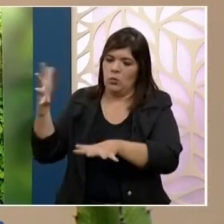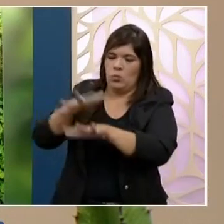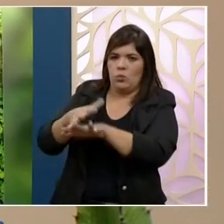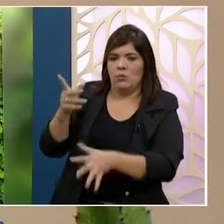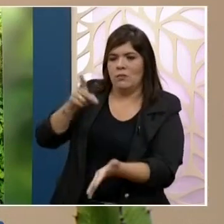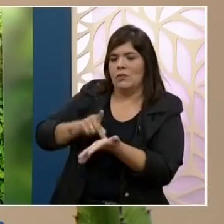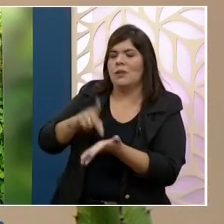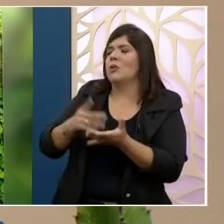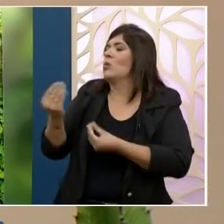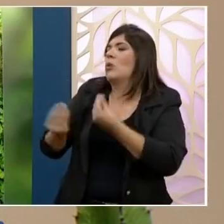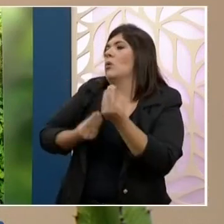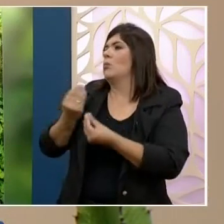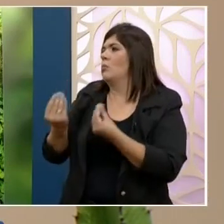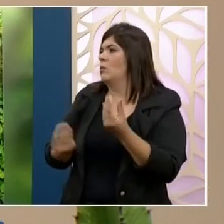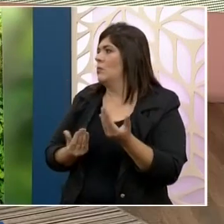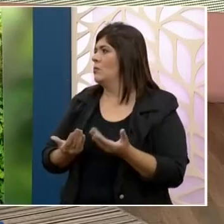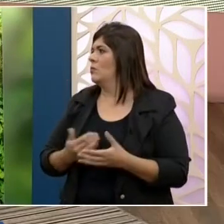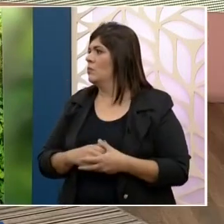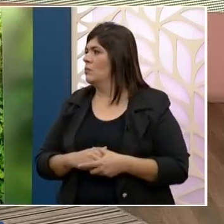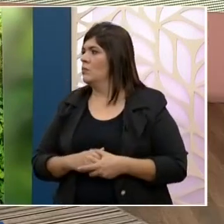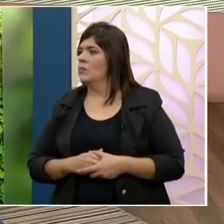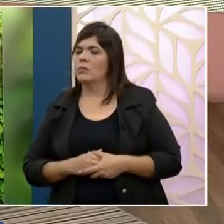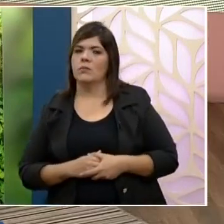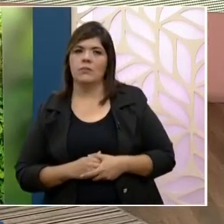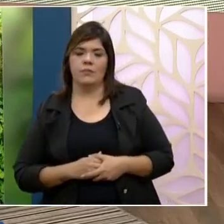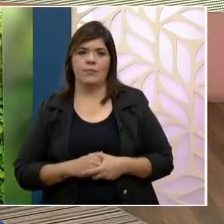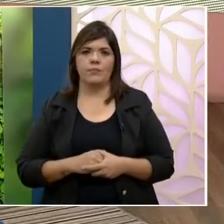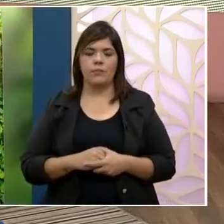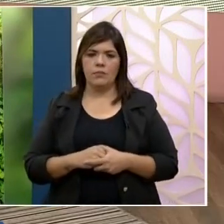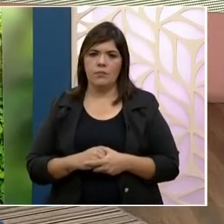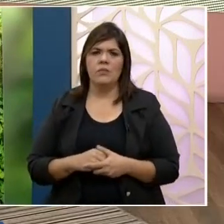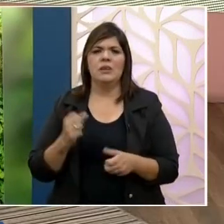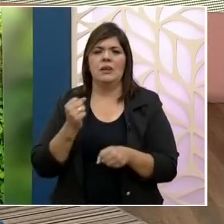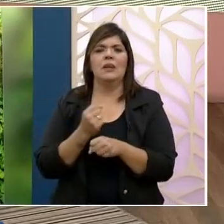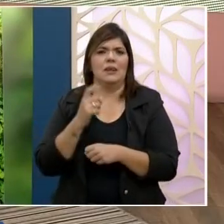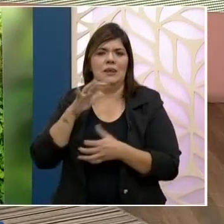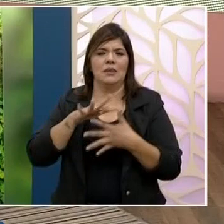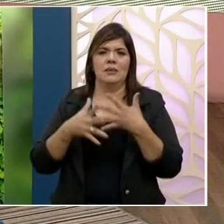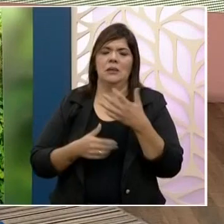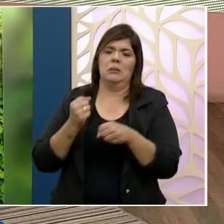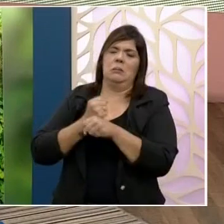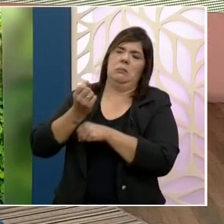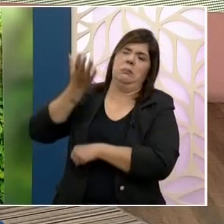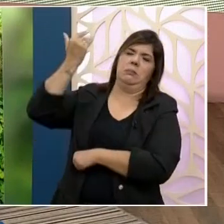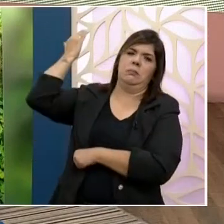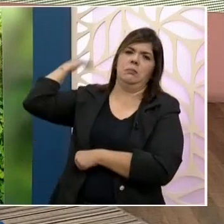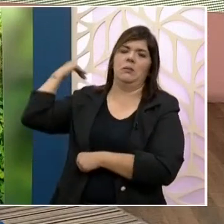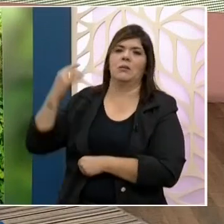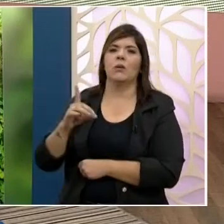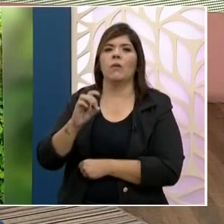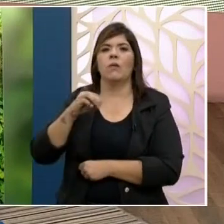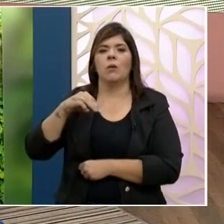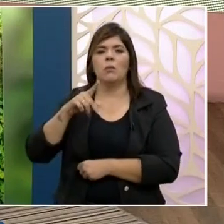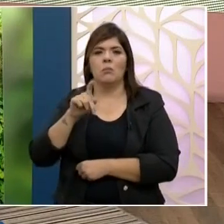inclusão dessas pessoas? Acho que é desde a época de Dom Pedro, exatamente, na verdade. Até Dom um Pedro pouco antes, que, né? Que chamou,